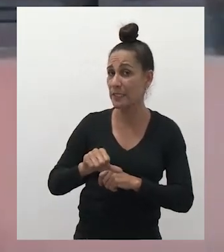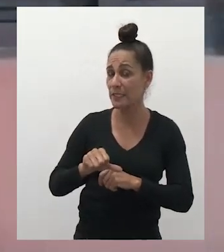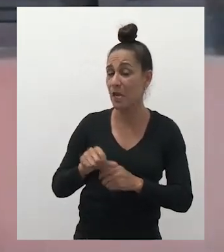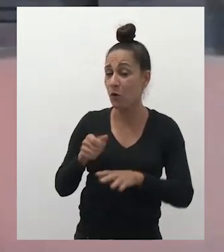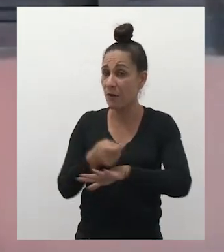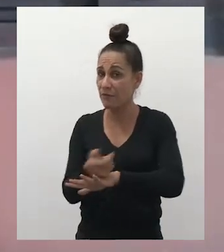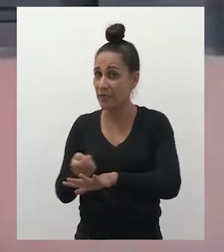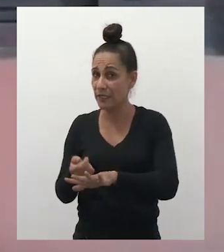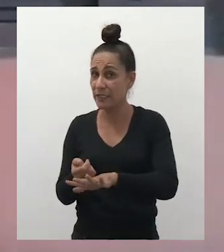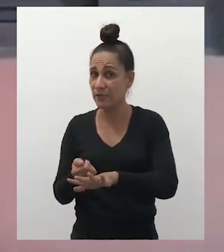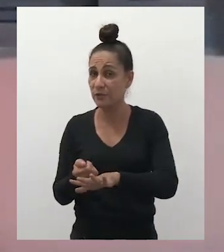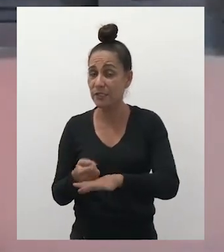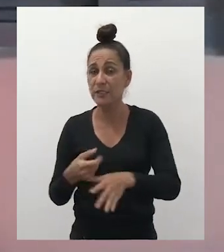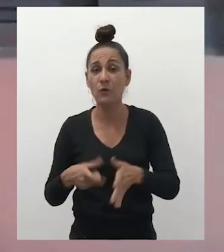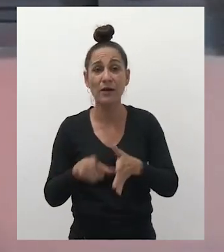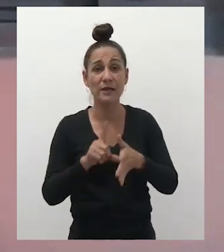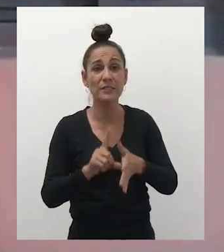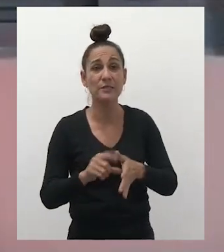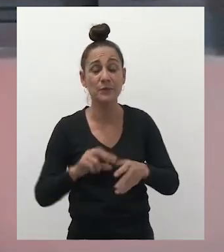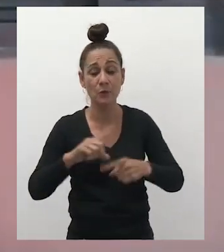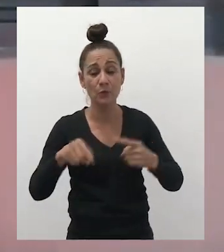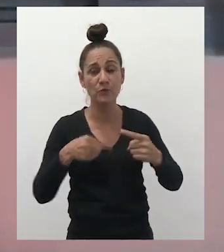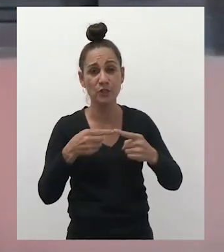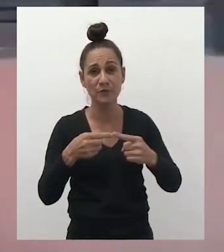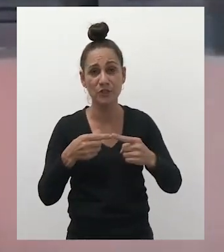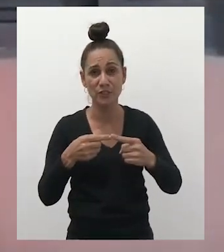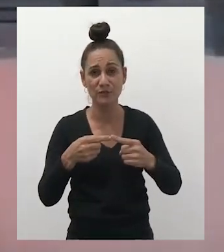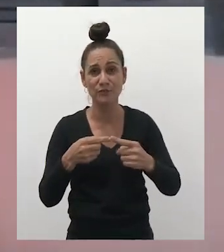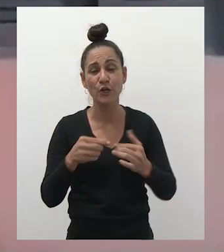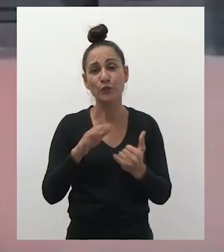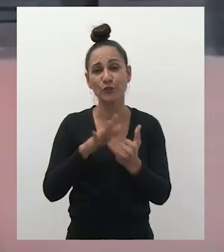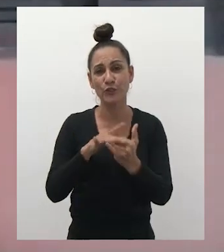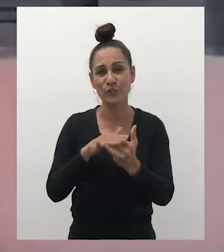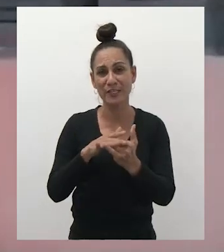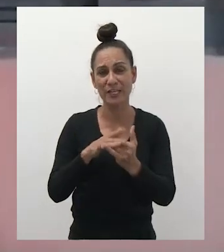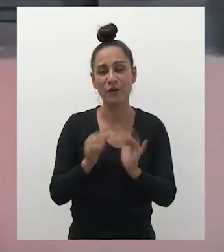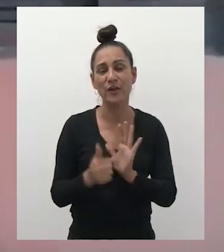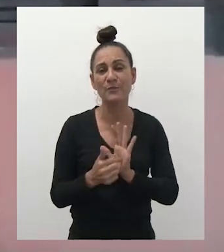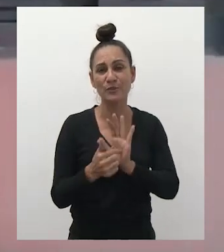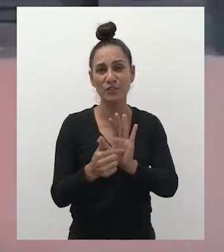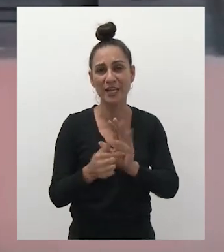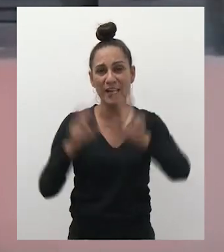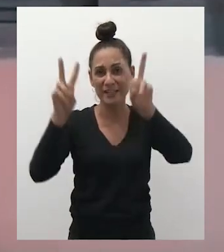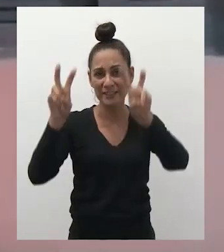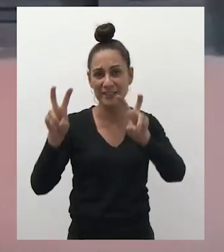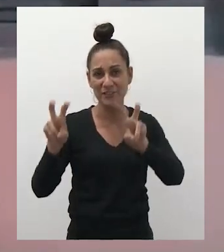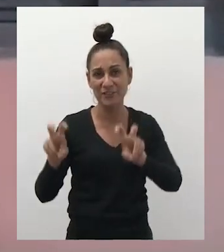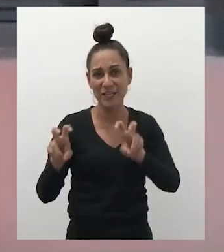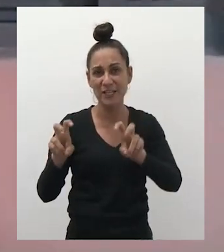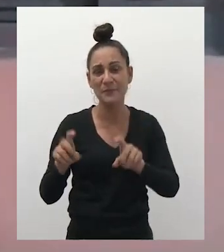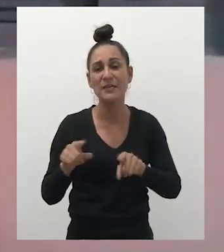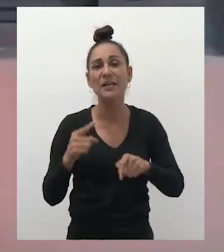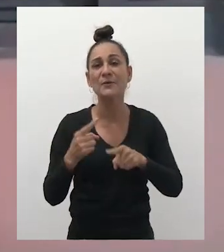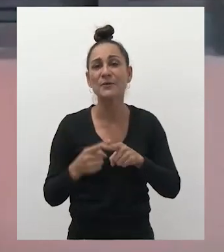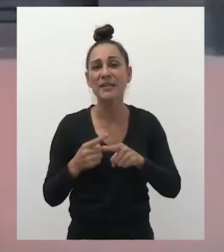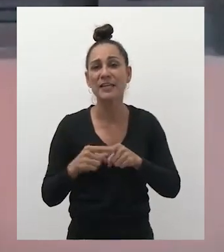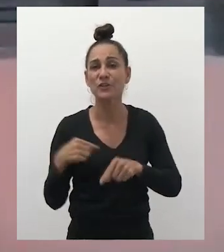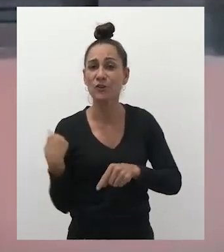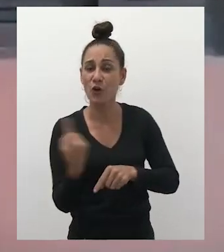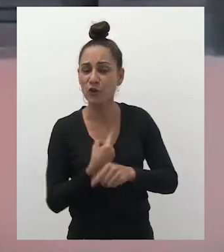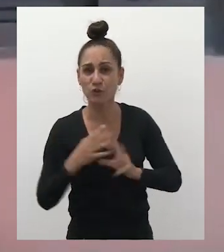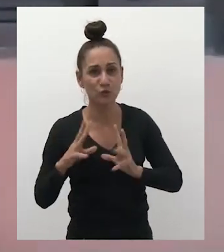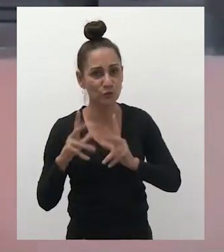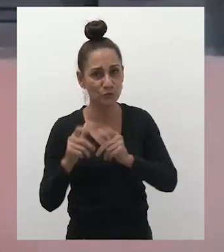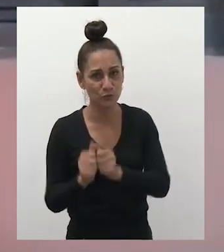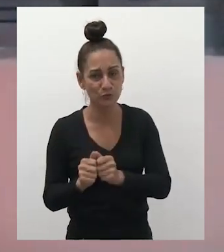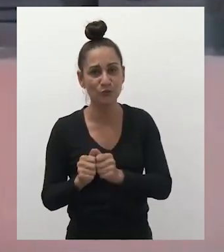Então, esse é um dos objetivos aqui do nosso canal, trazer esses temas para que a gente, todo mundo que